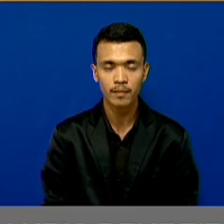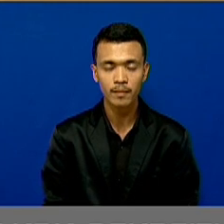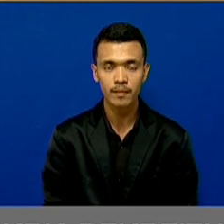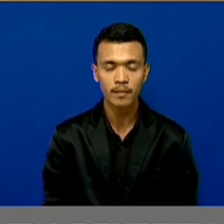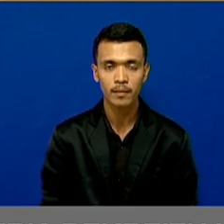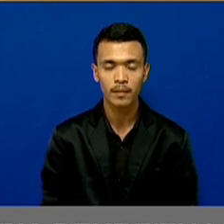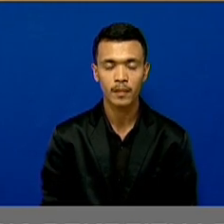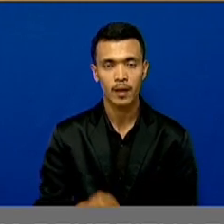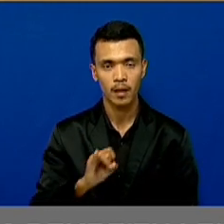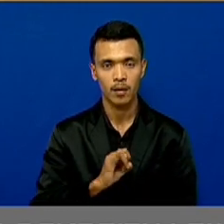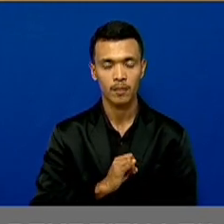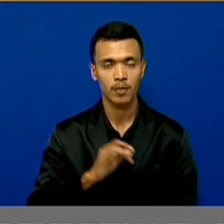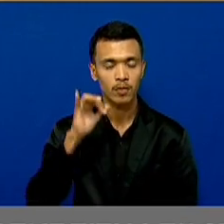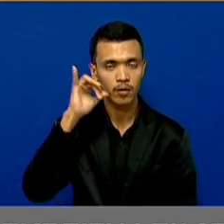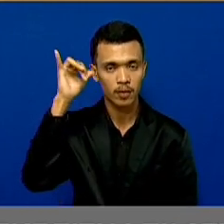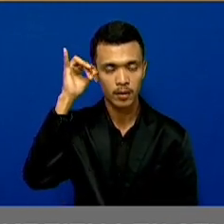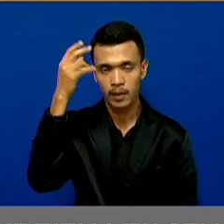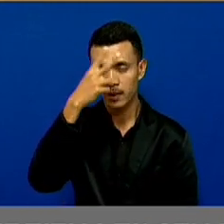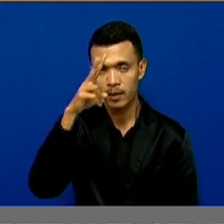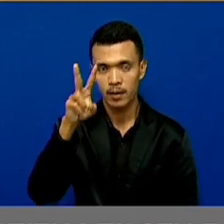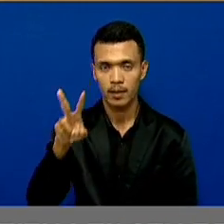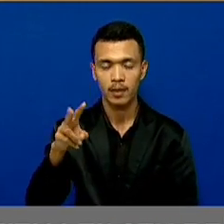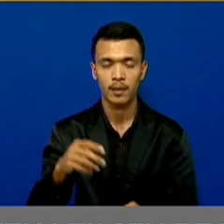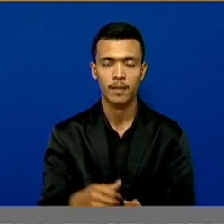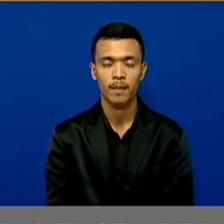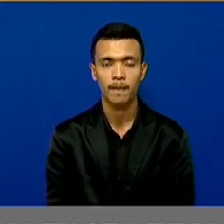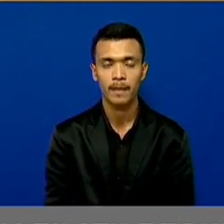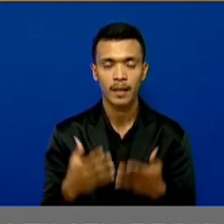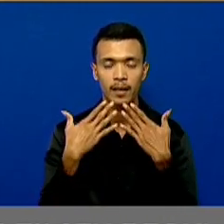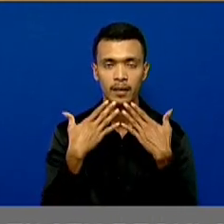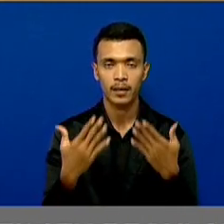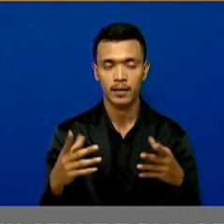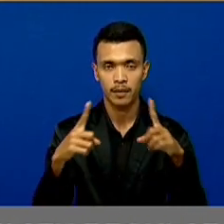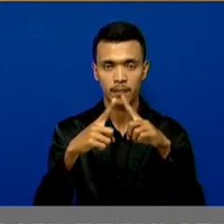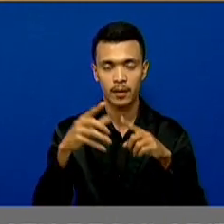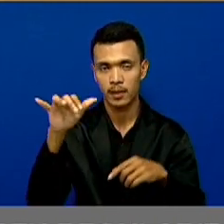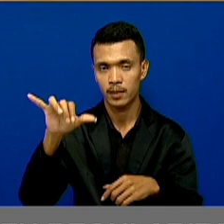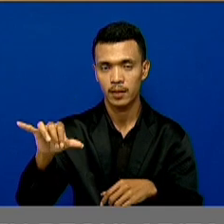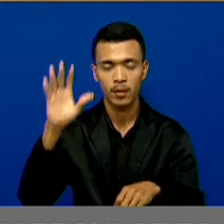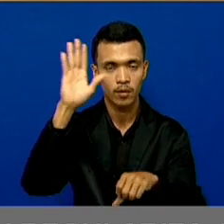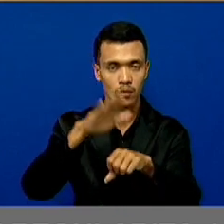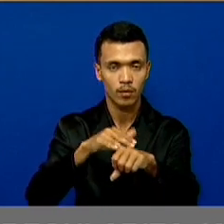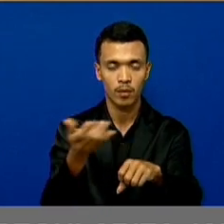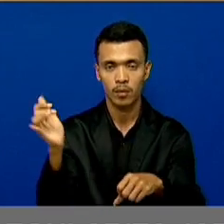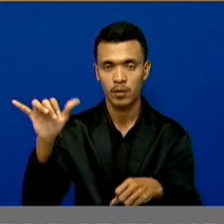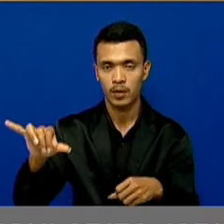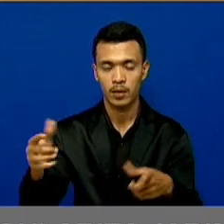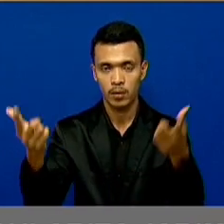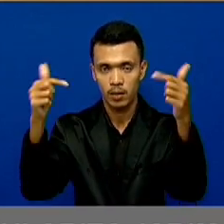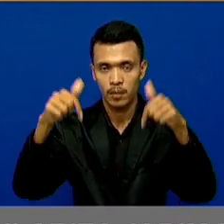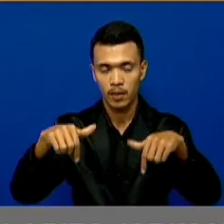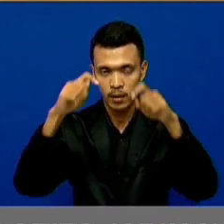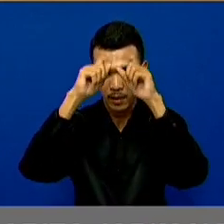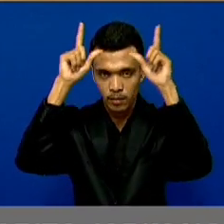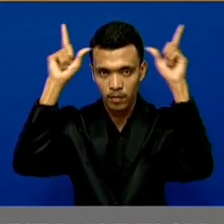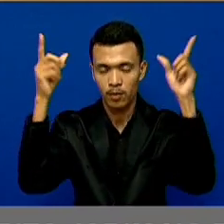senhor ralou check-up, né? Ronenga, agradece a Sira e te convida a Sira. A tubela ba Timor visita de recondição